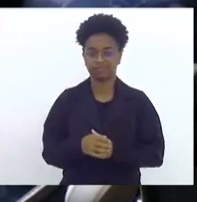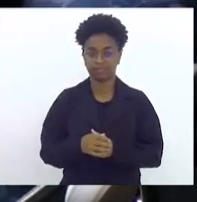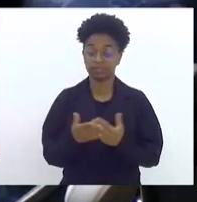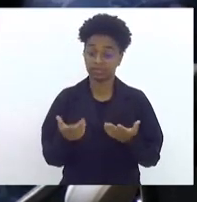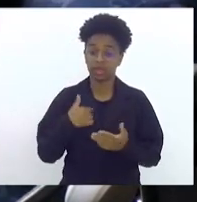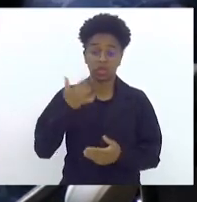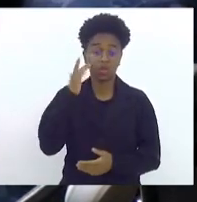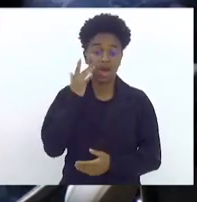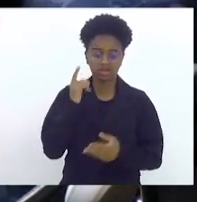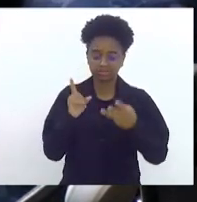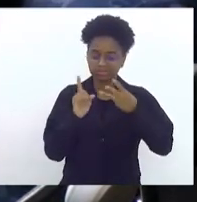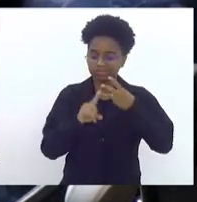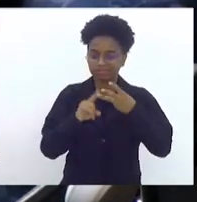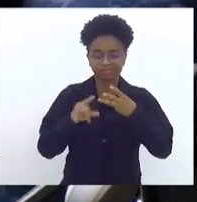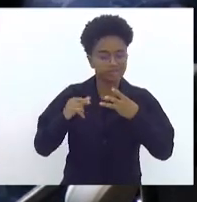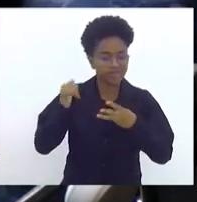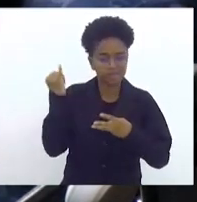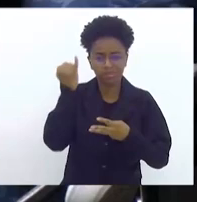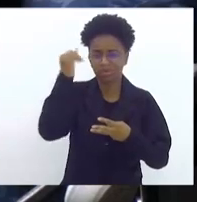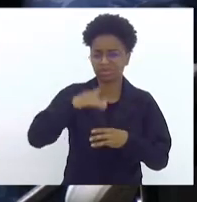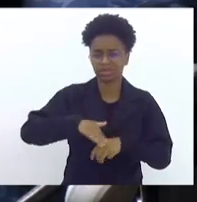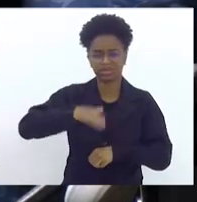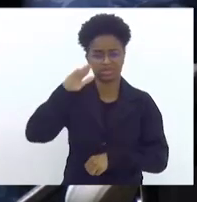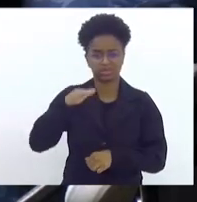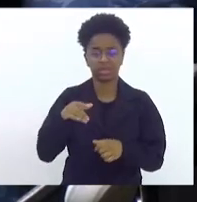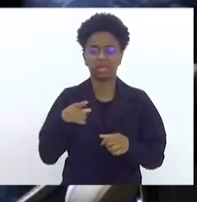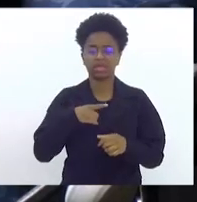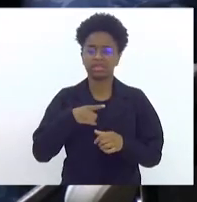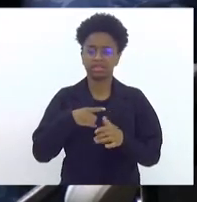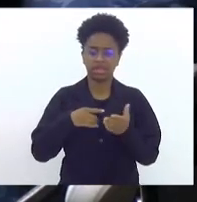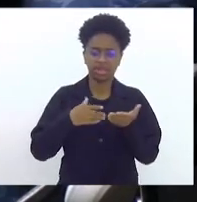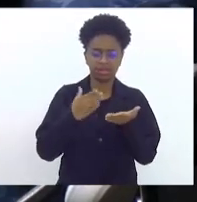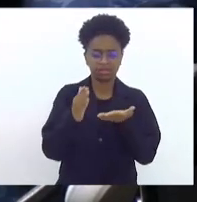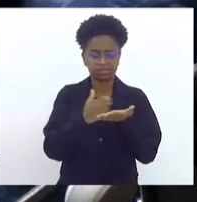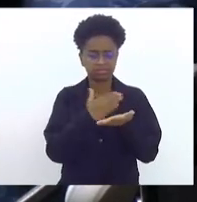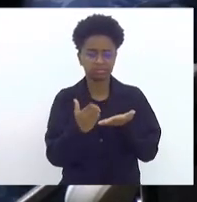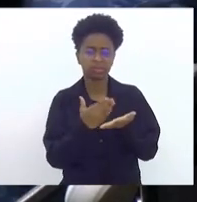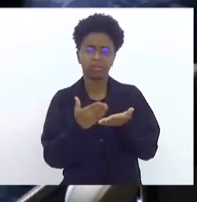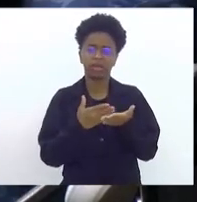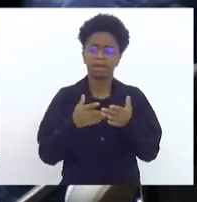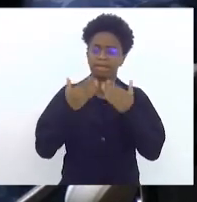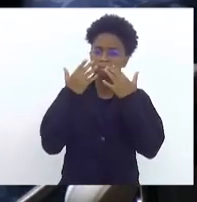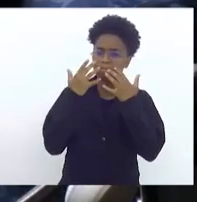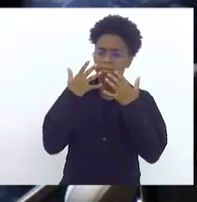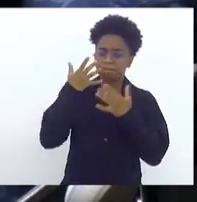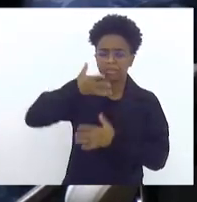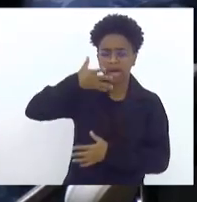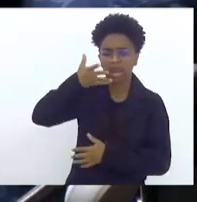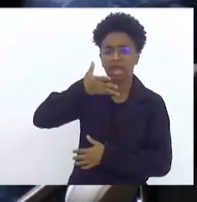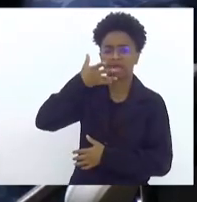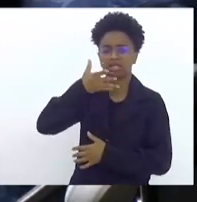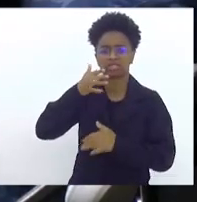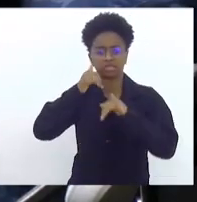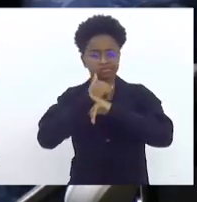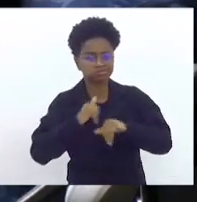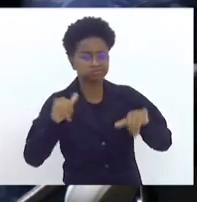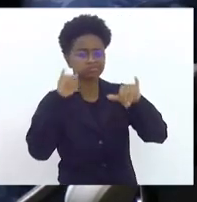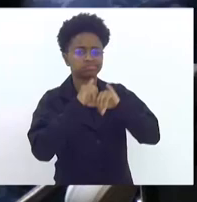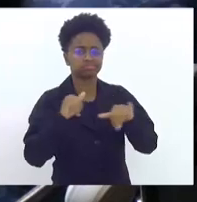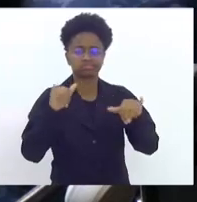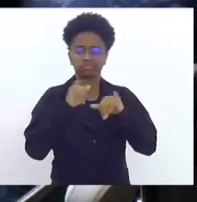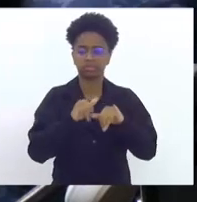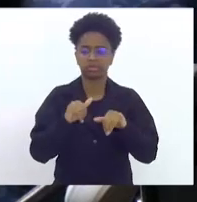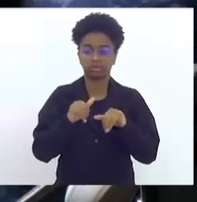importante a prevenção com cartilhas com palestras com campanhas com divulgações que